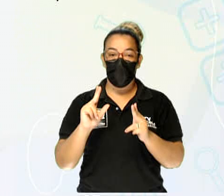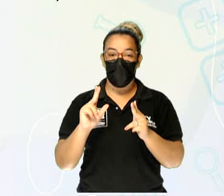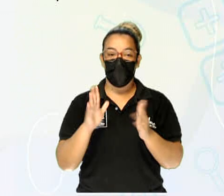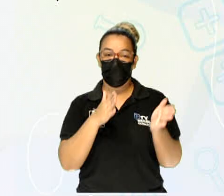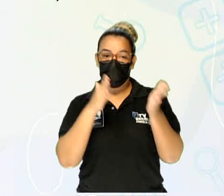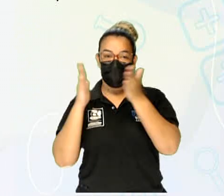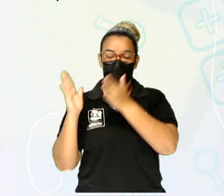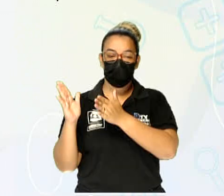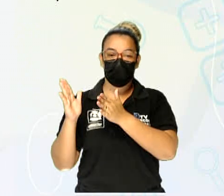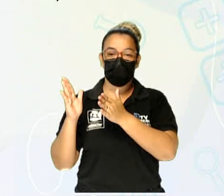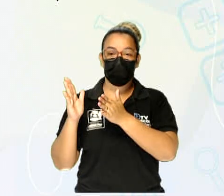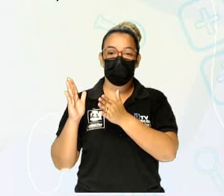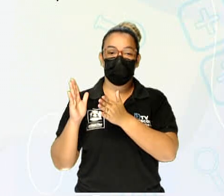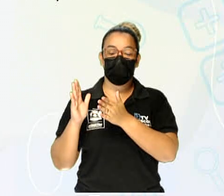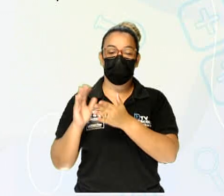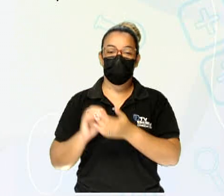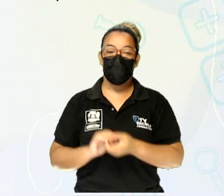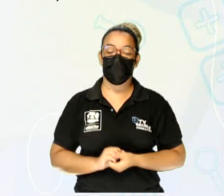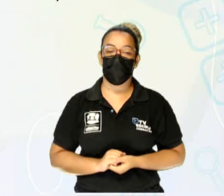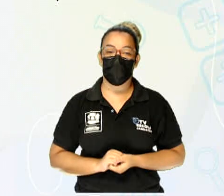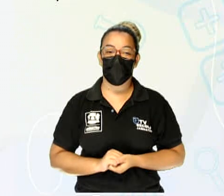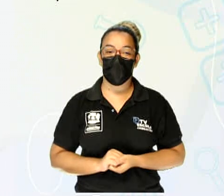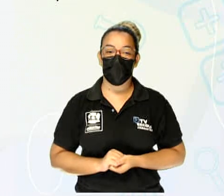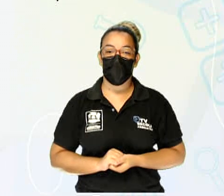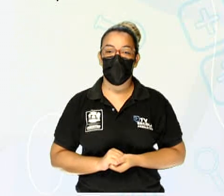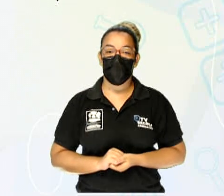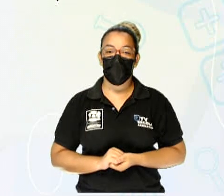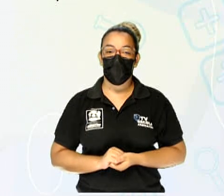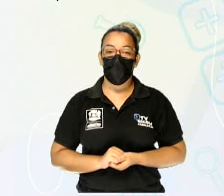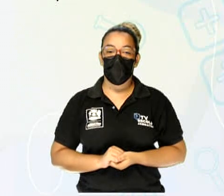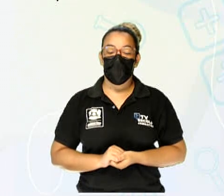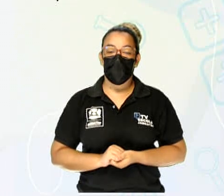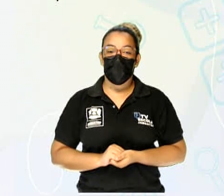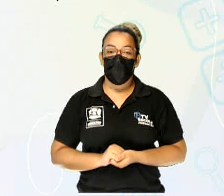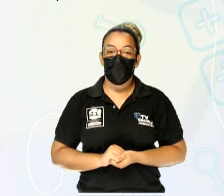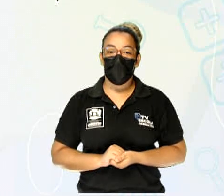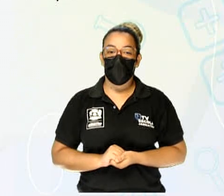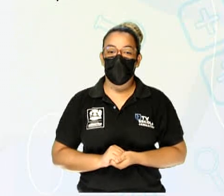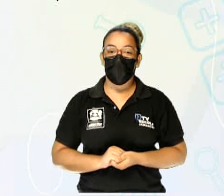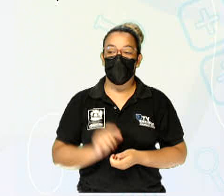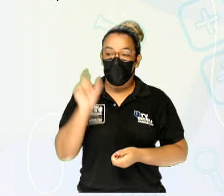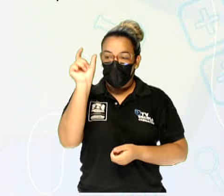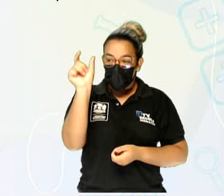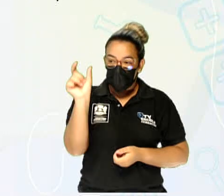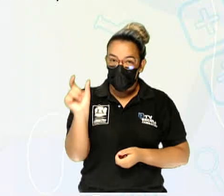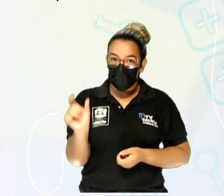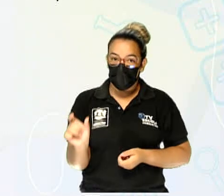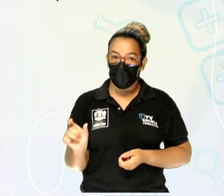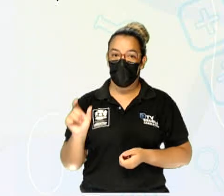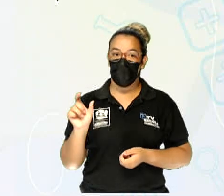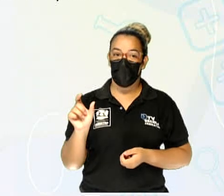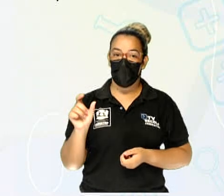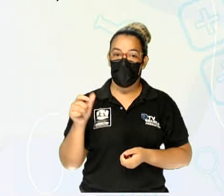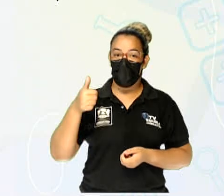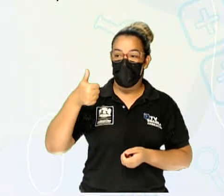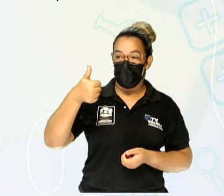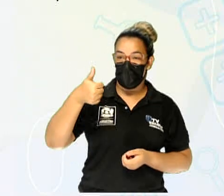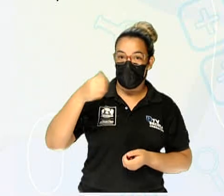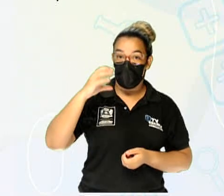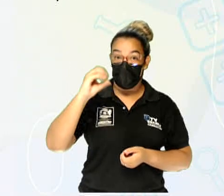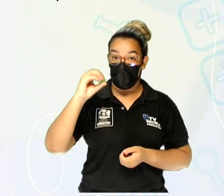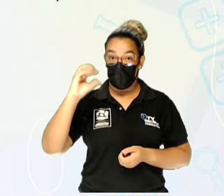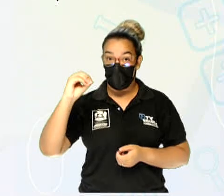vamos olhar, né, a questão das unidades. Ficou aqui uma barrinha, então eu tenho 100 mais